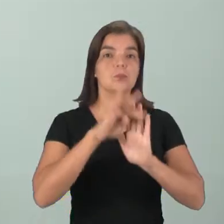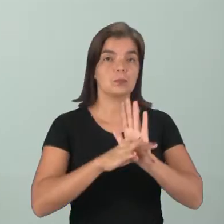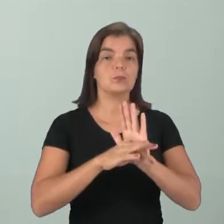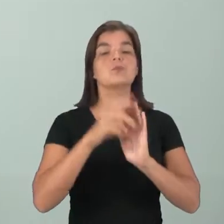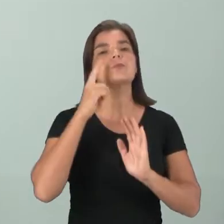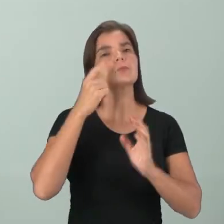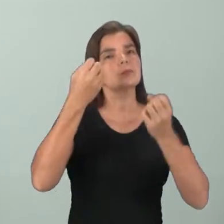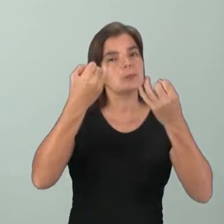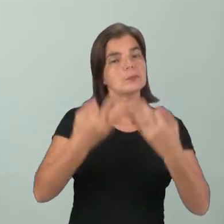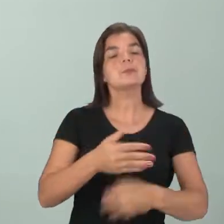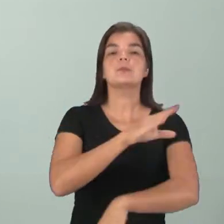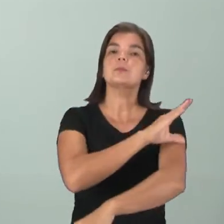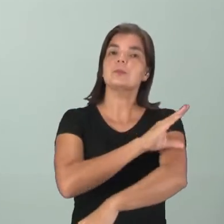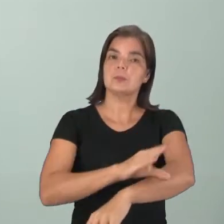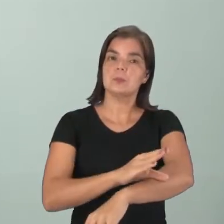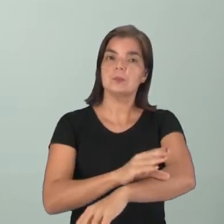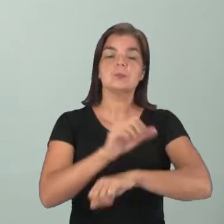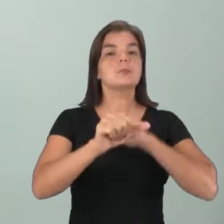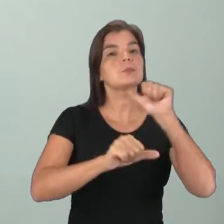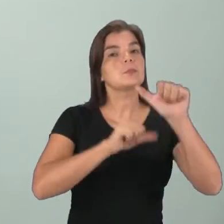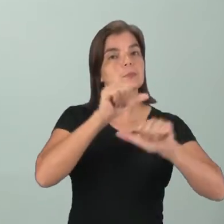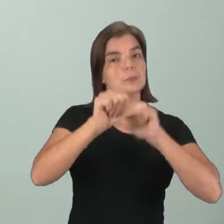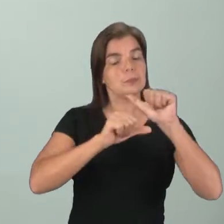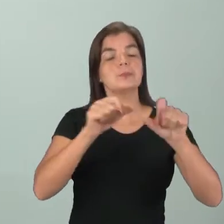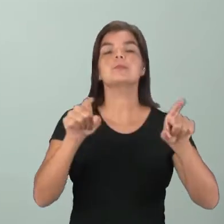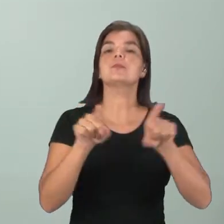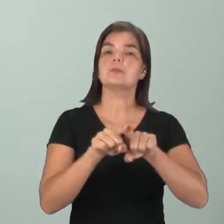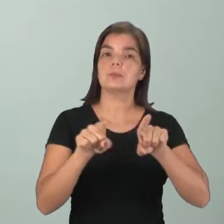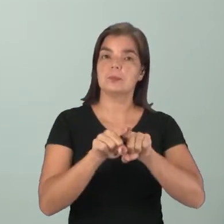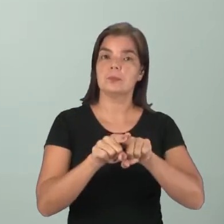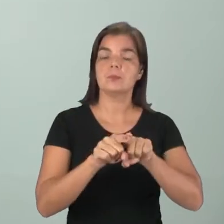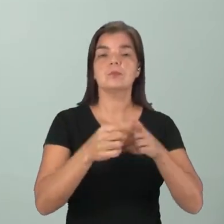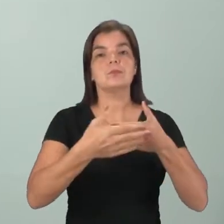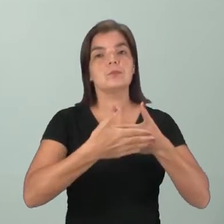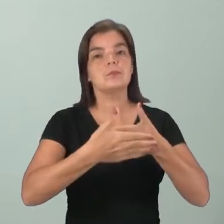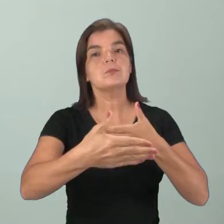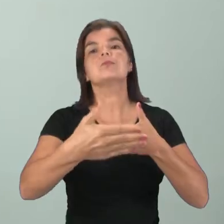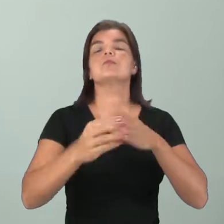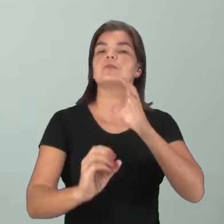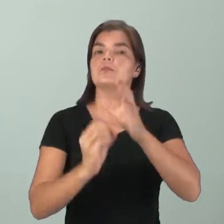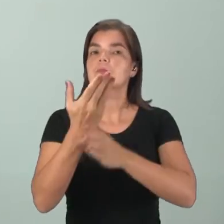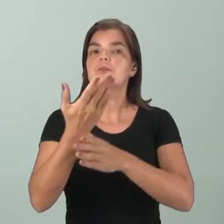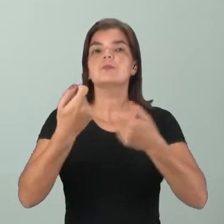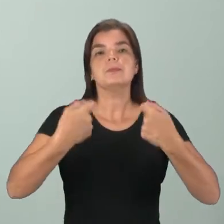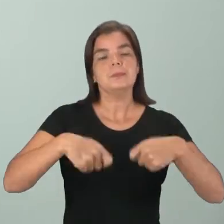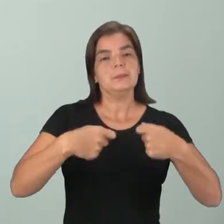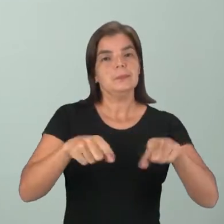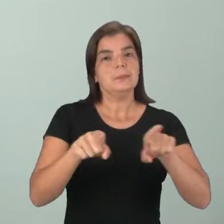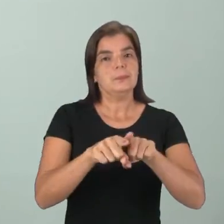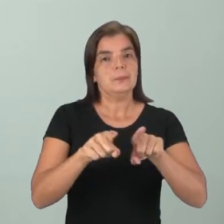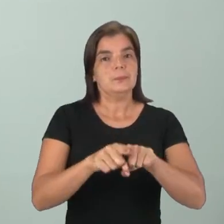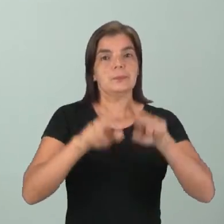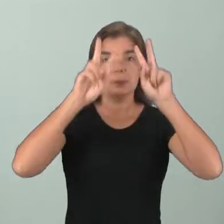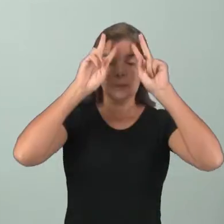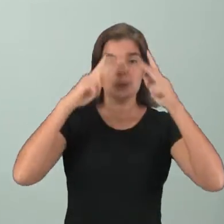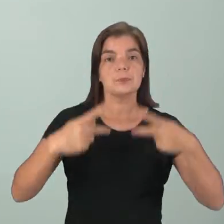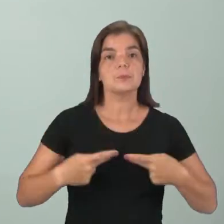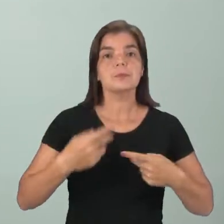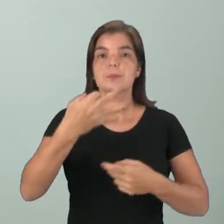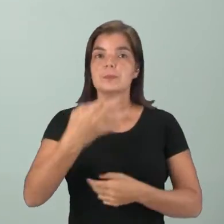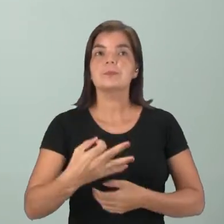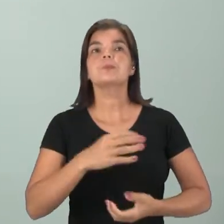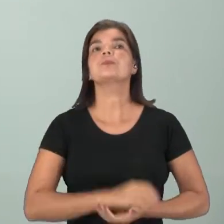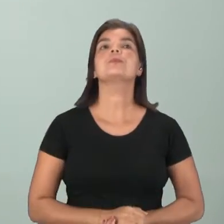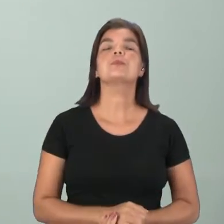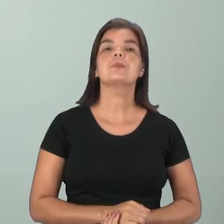só reforçou isso que a gente já falou da cultura se transformar e se modificar ao longo que surgem novas